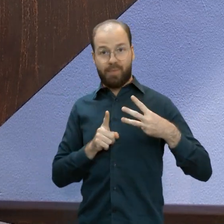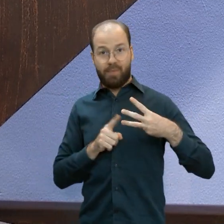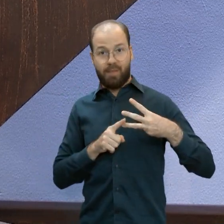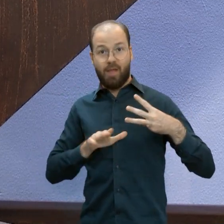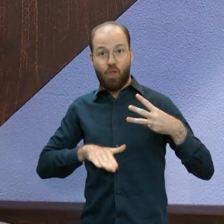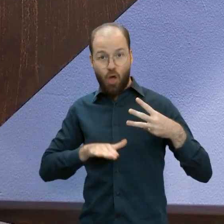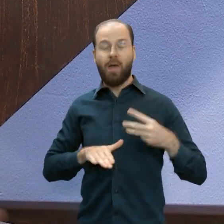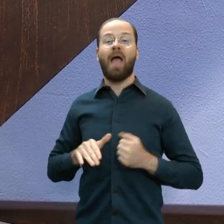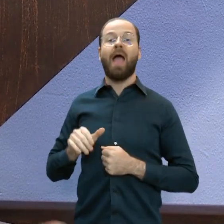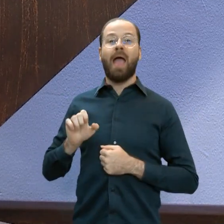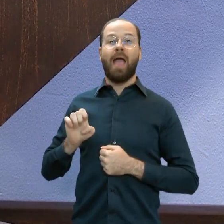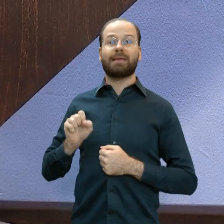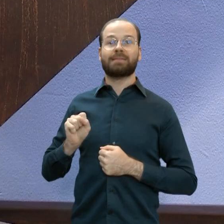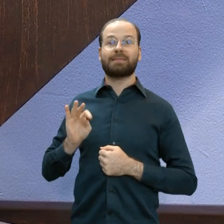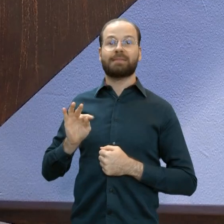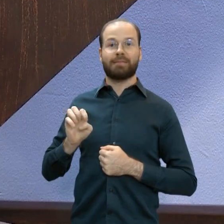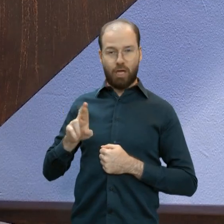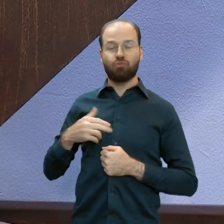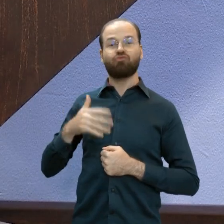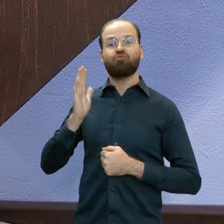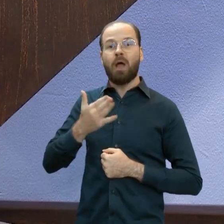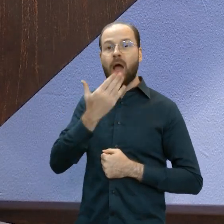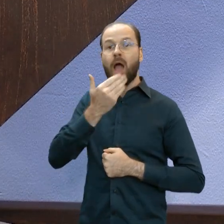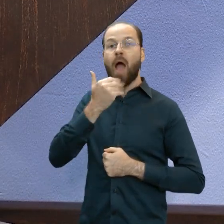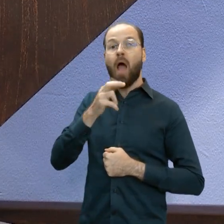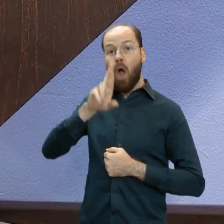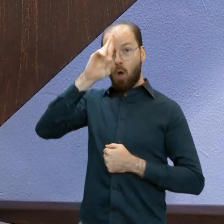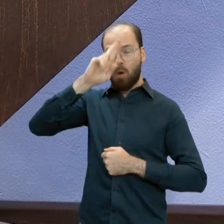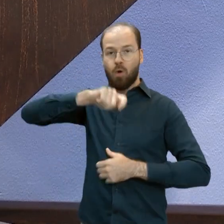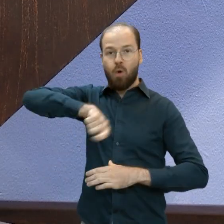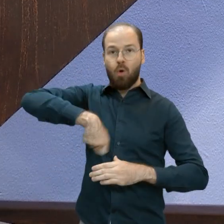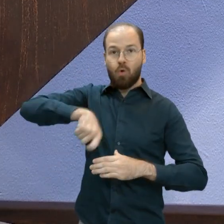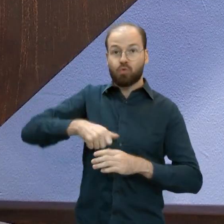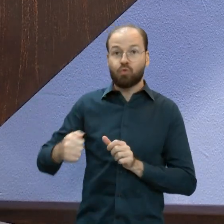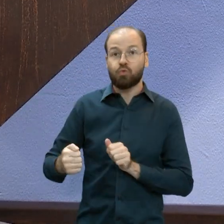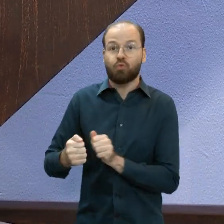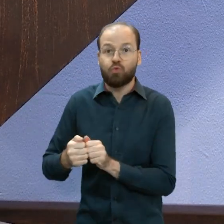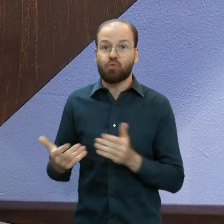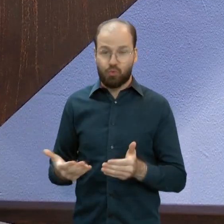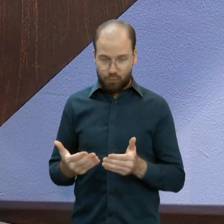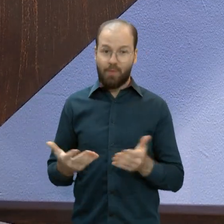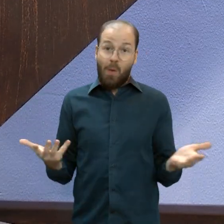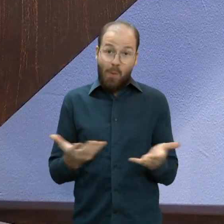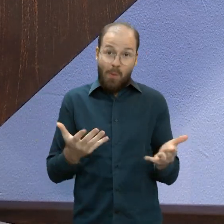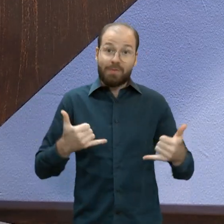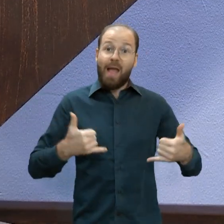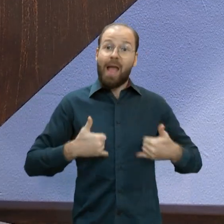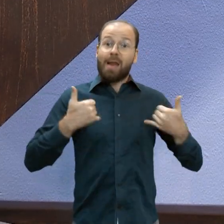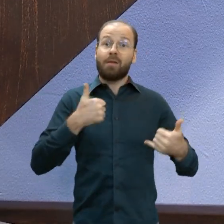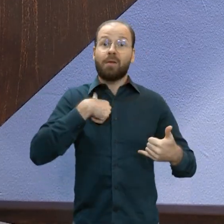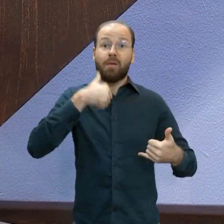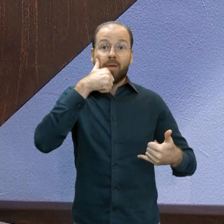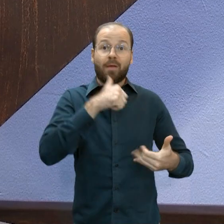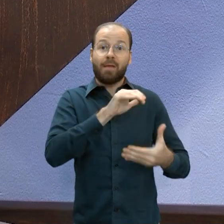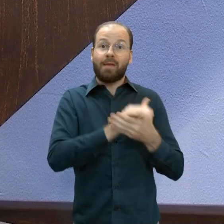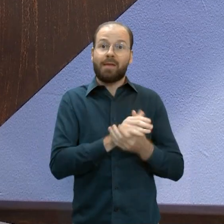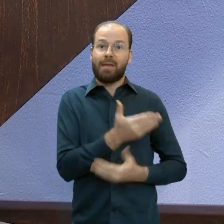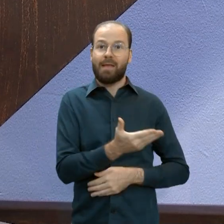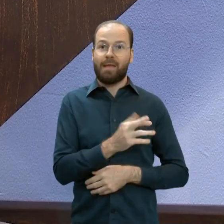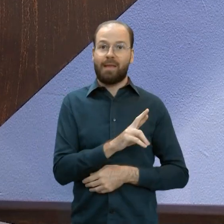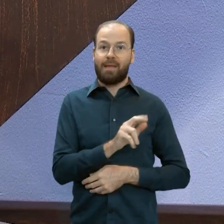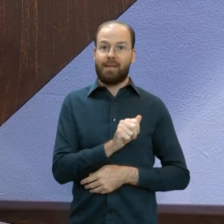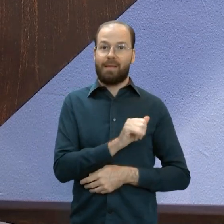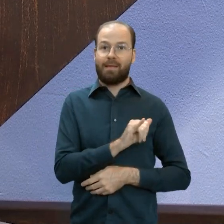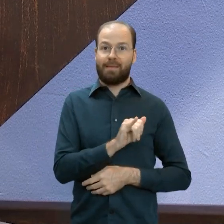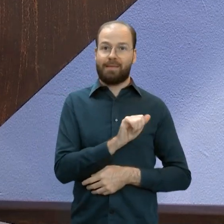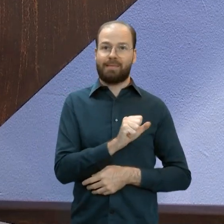janta. Hoje, por exemplo, é o aniversário da minha esposa, Raíssa. Aniversário, te amo, tá? Você é a mulher da minha vida. Muito